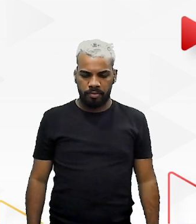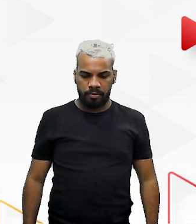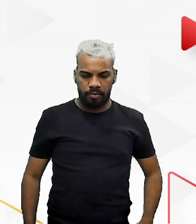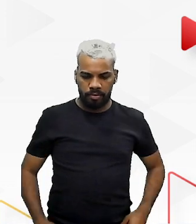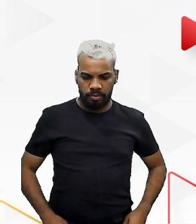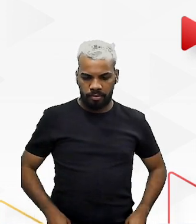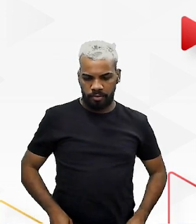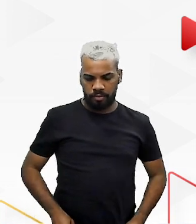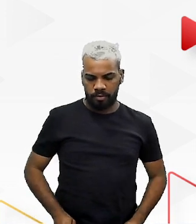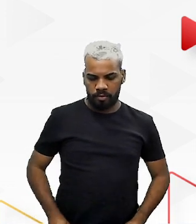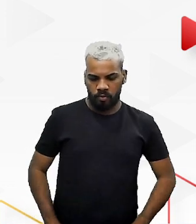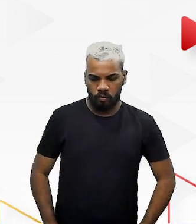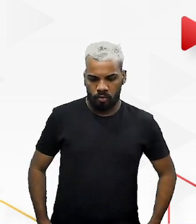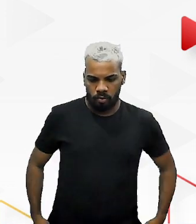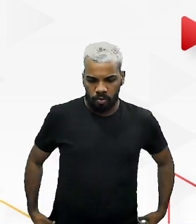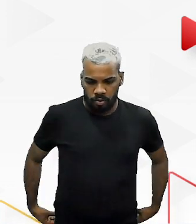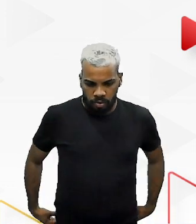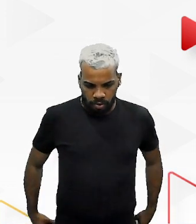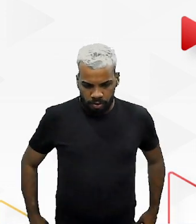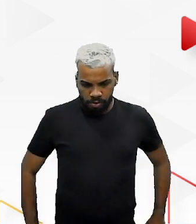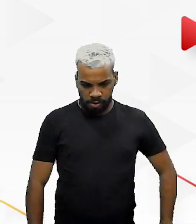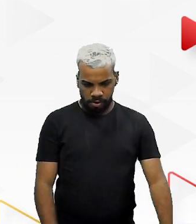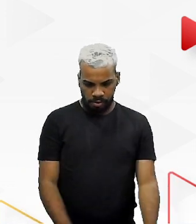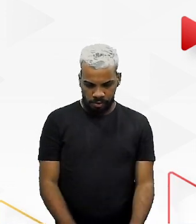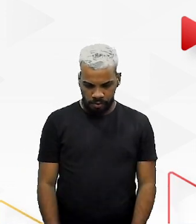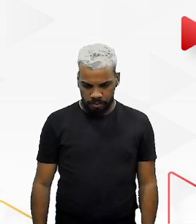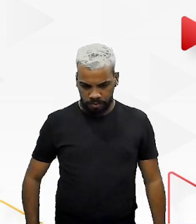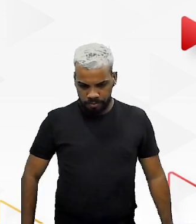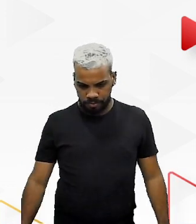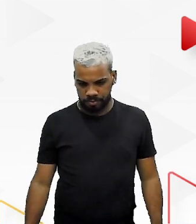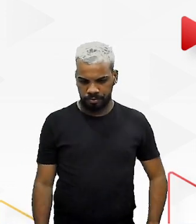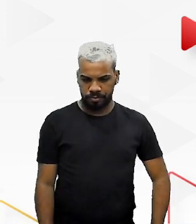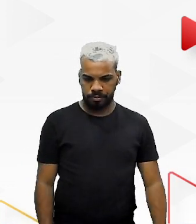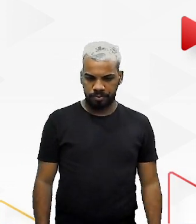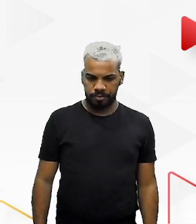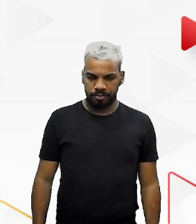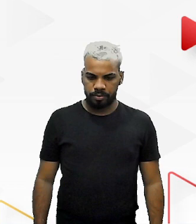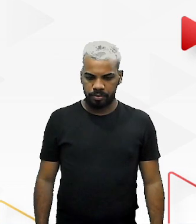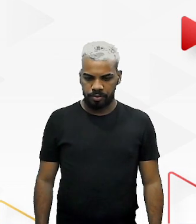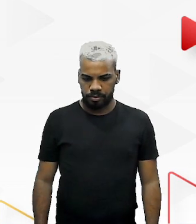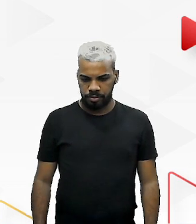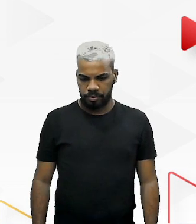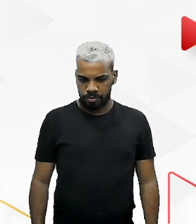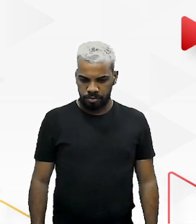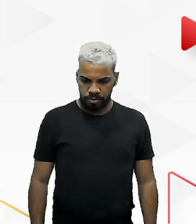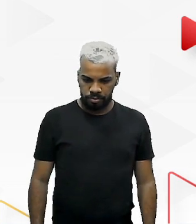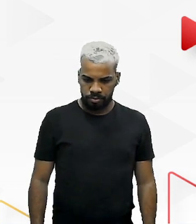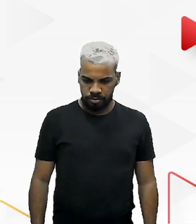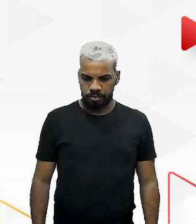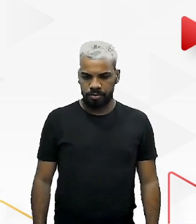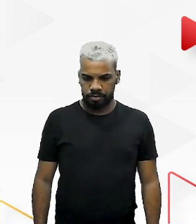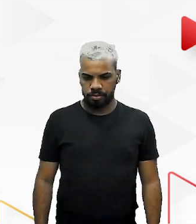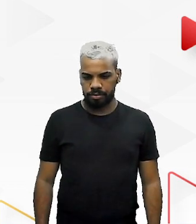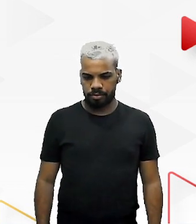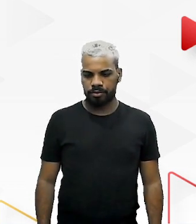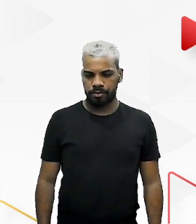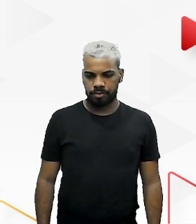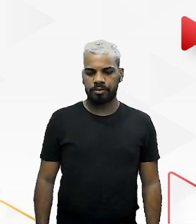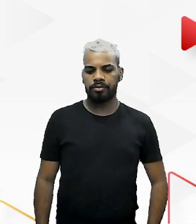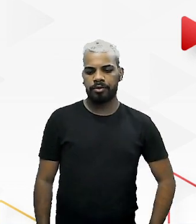Copa da Ásia com o digníssimo